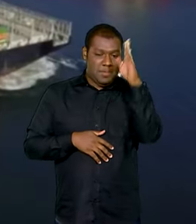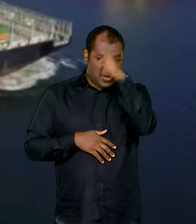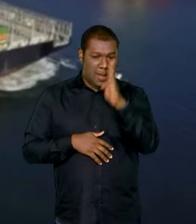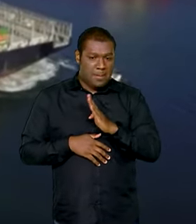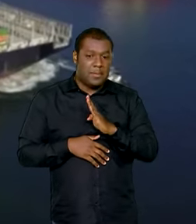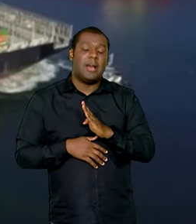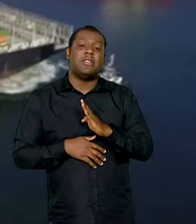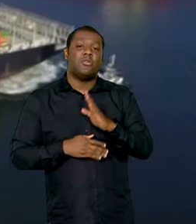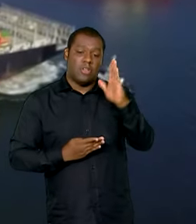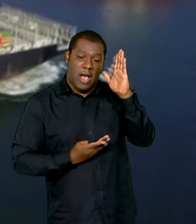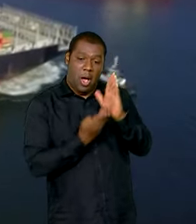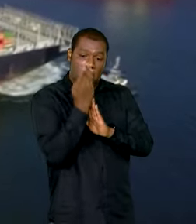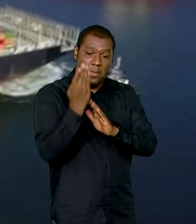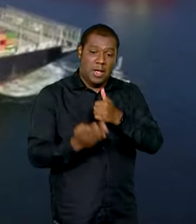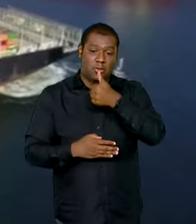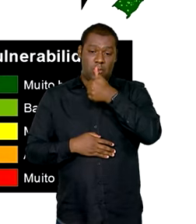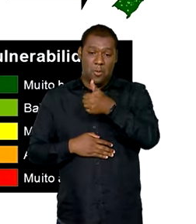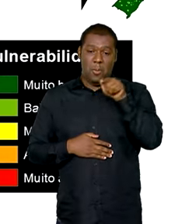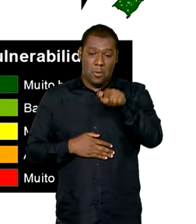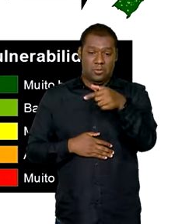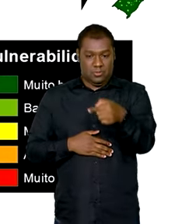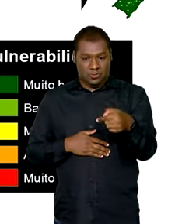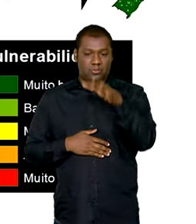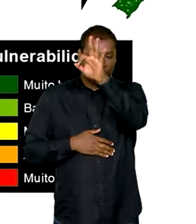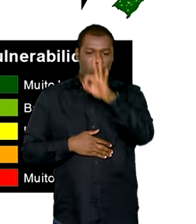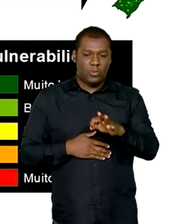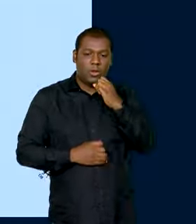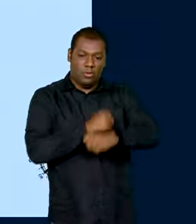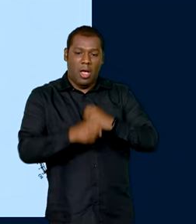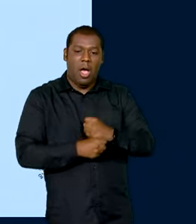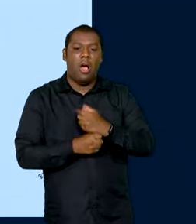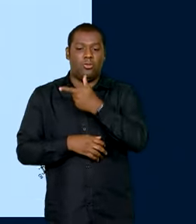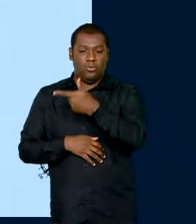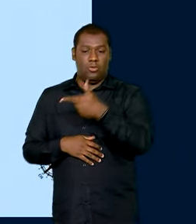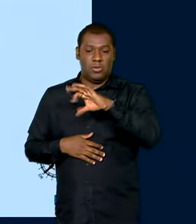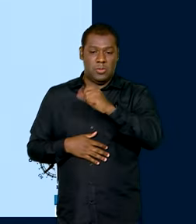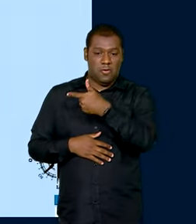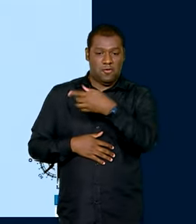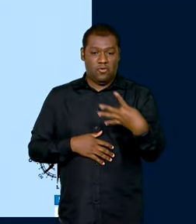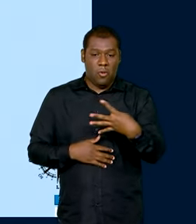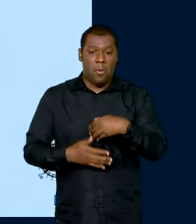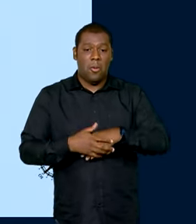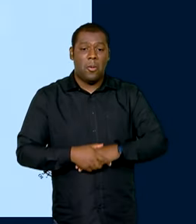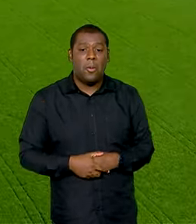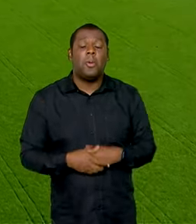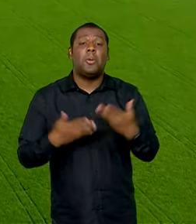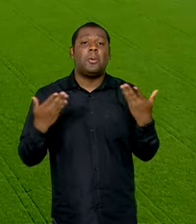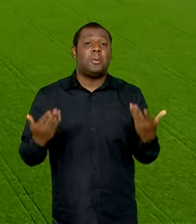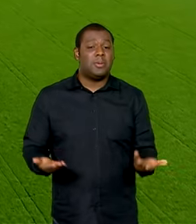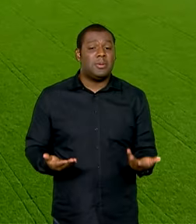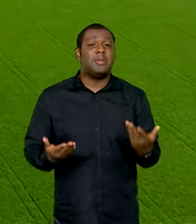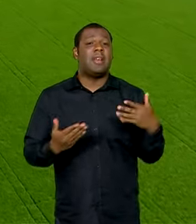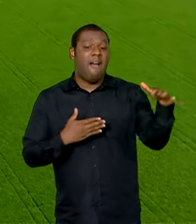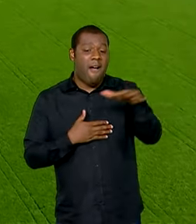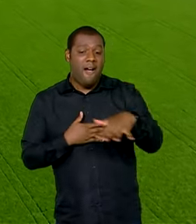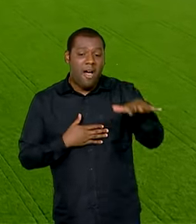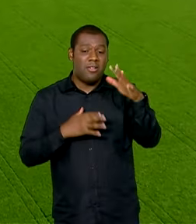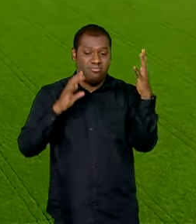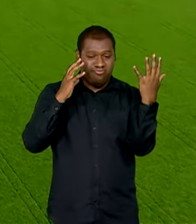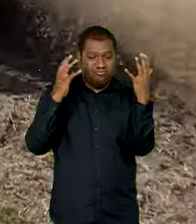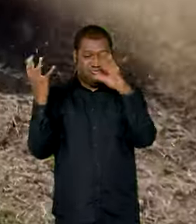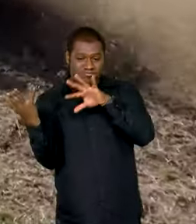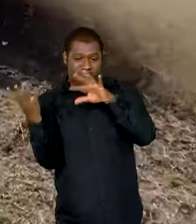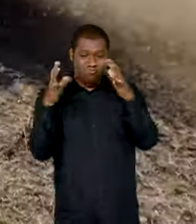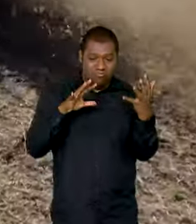17% para 2024 as projeções consideram as maiores incertezas climáticas do